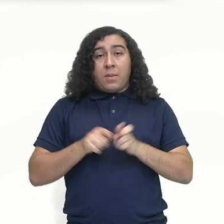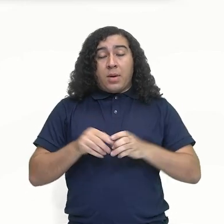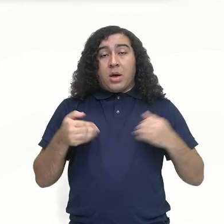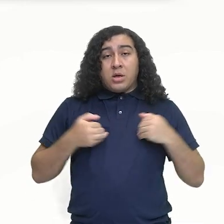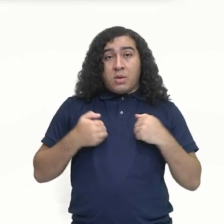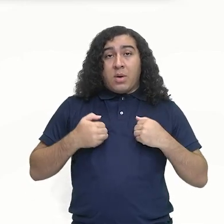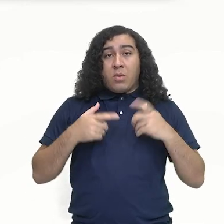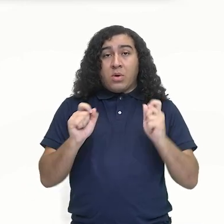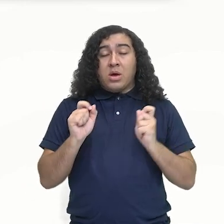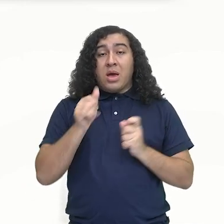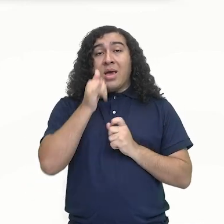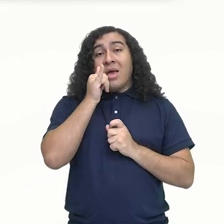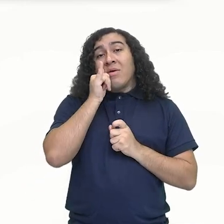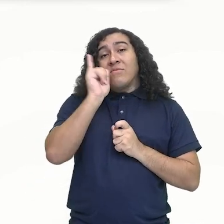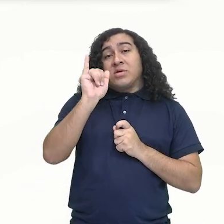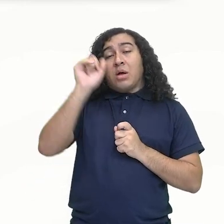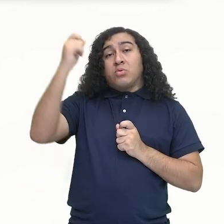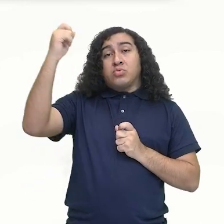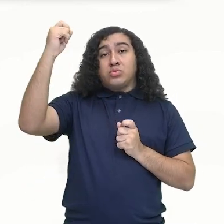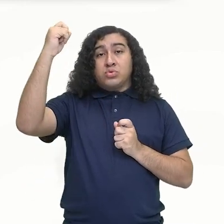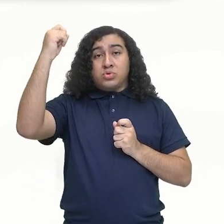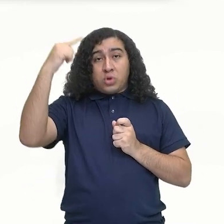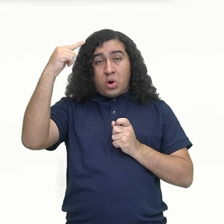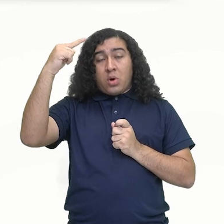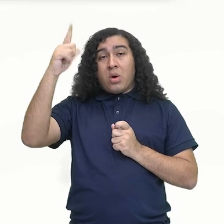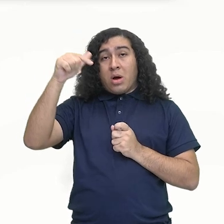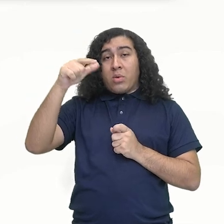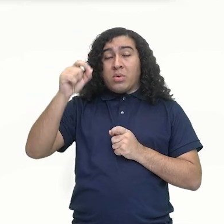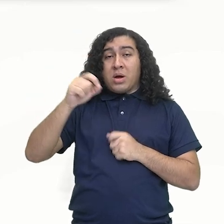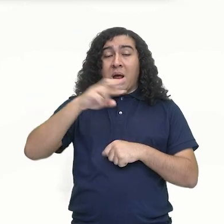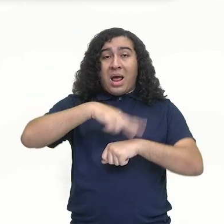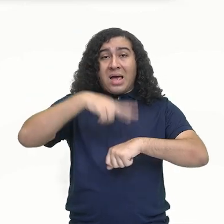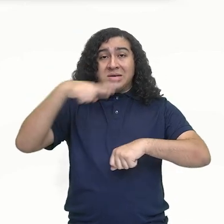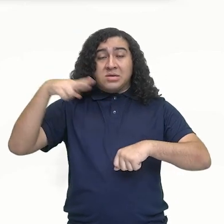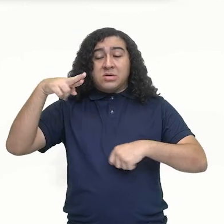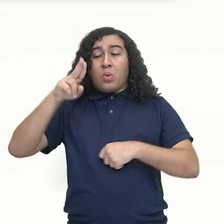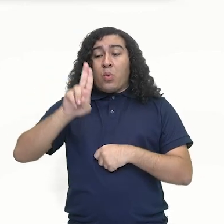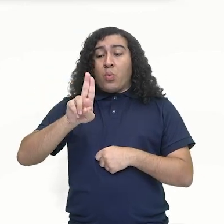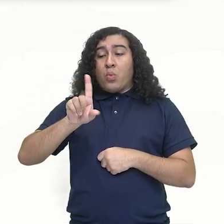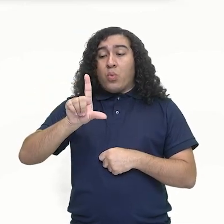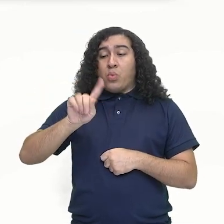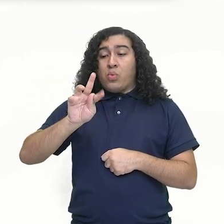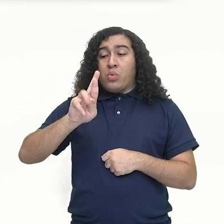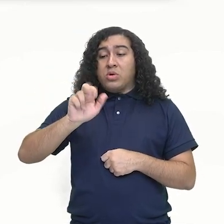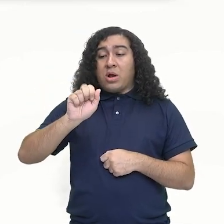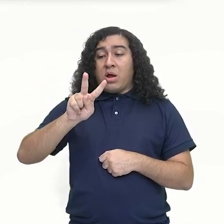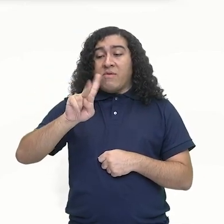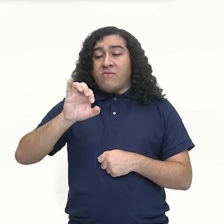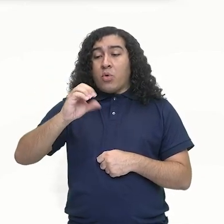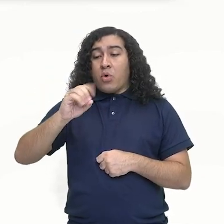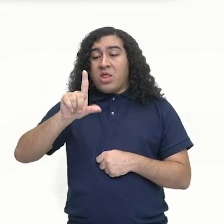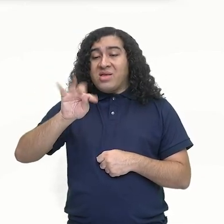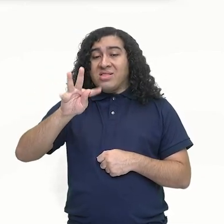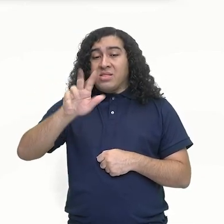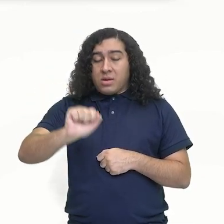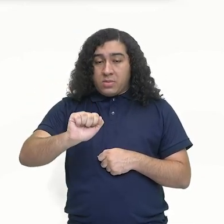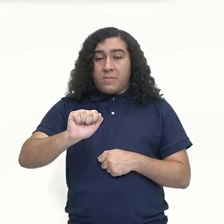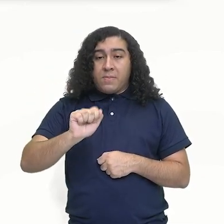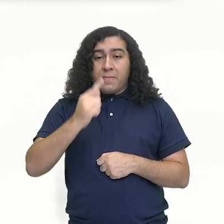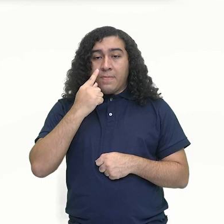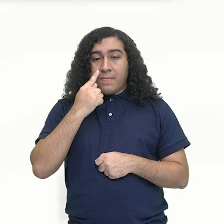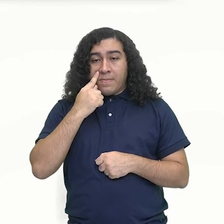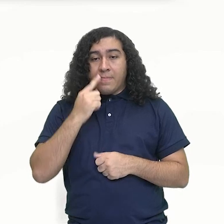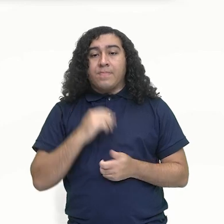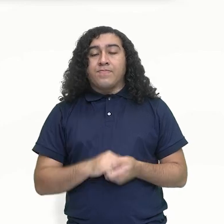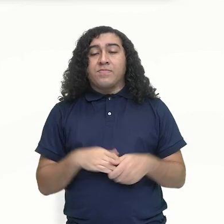radiação ultravioleta, aqui, da radiação UV do Sol. E funciona também aqui, olha, como a gente verificou lá no